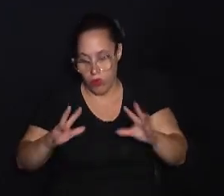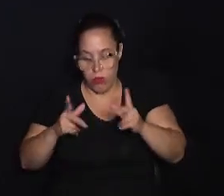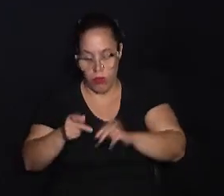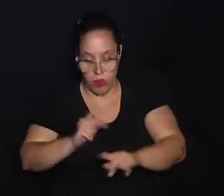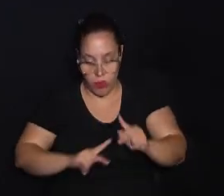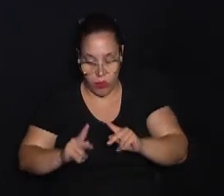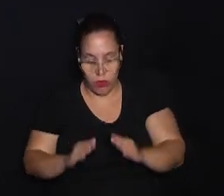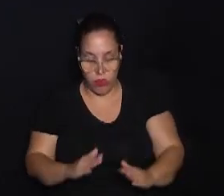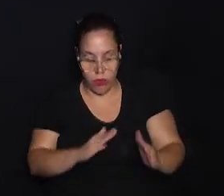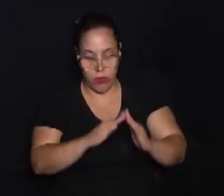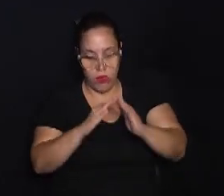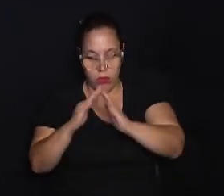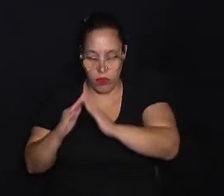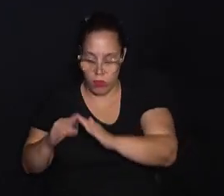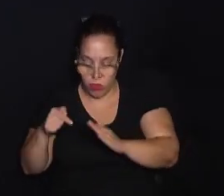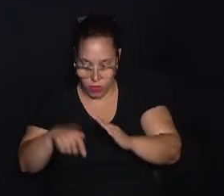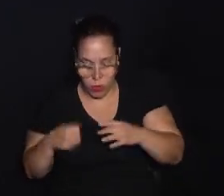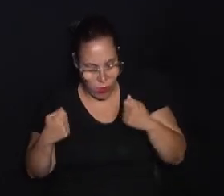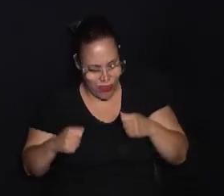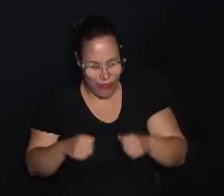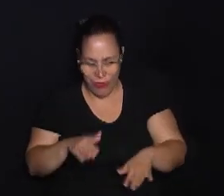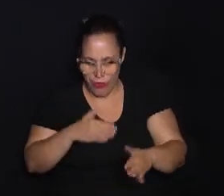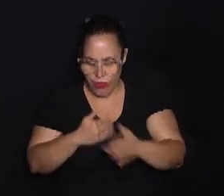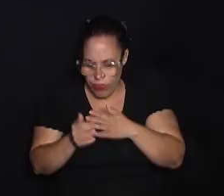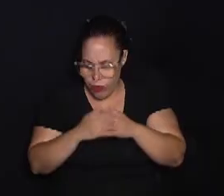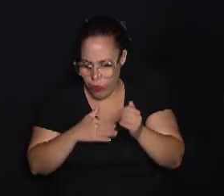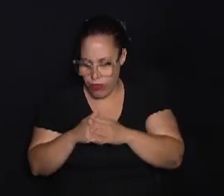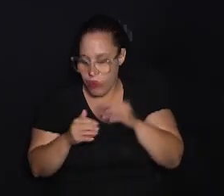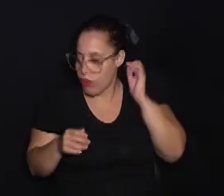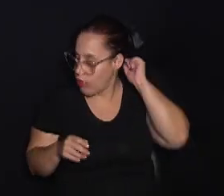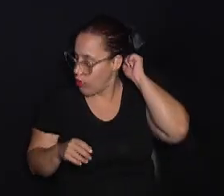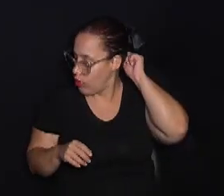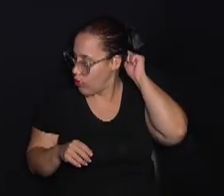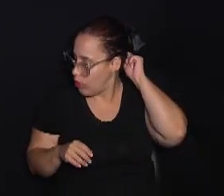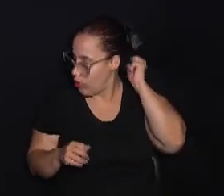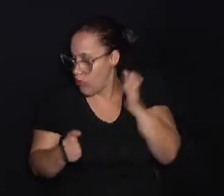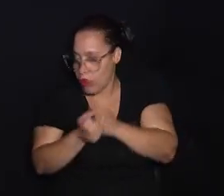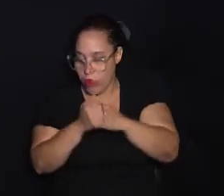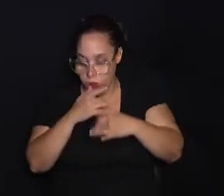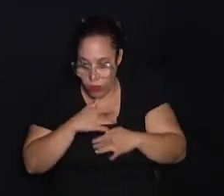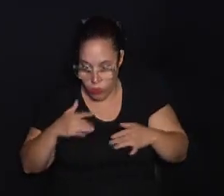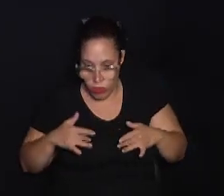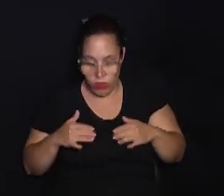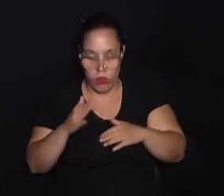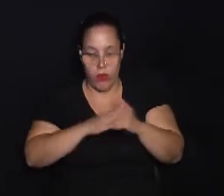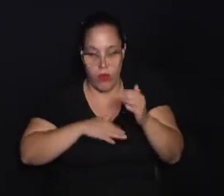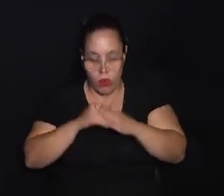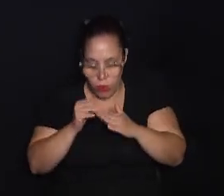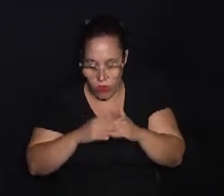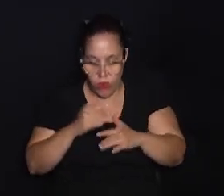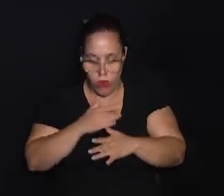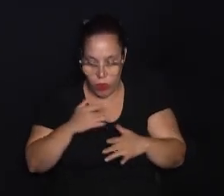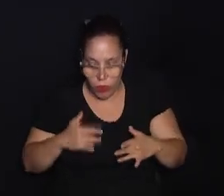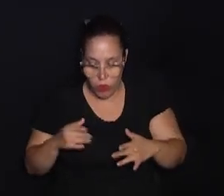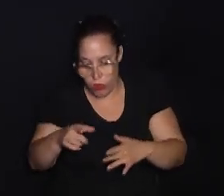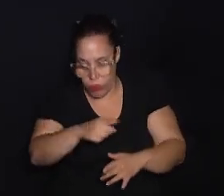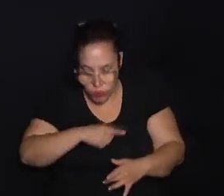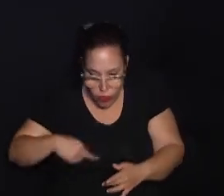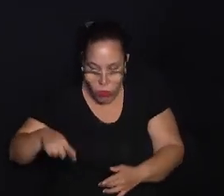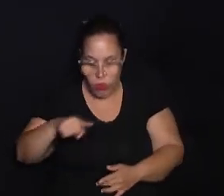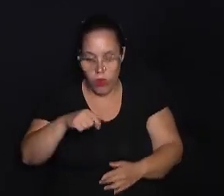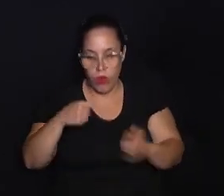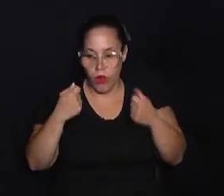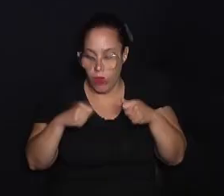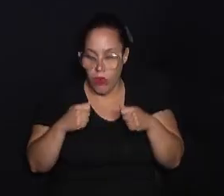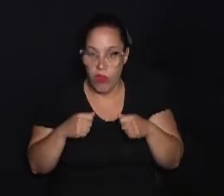população que mora nessa cidade, que precisa de serviço. Quando a gente está defendendo a saúde, a gente está defendendo o serviço de saúde para a população que mais